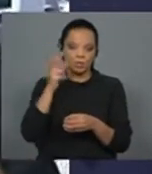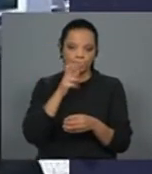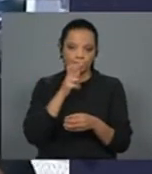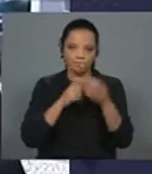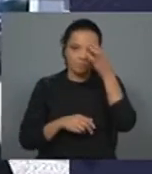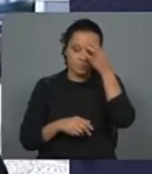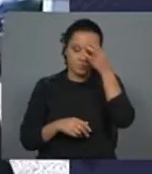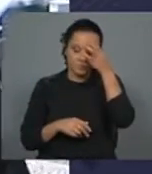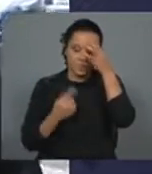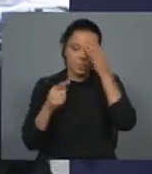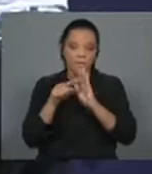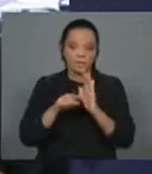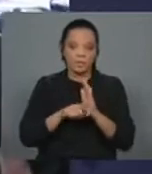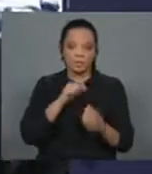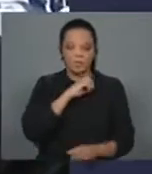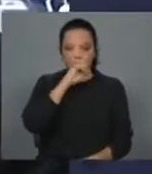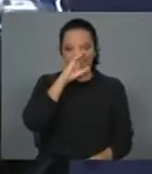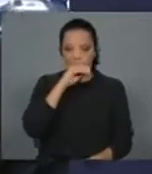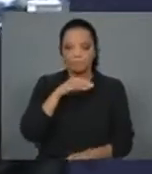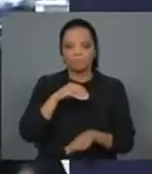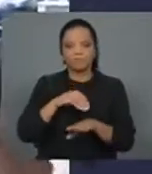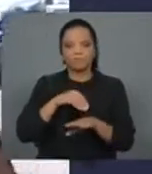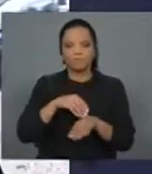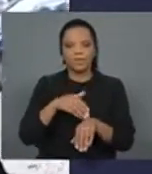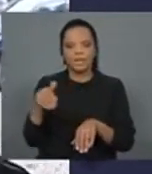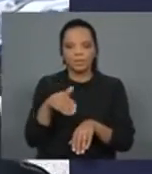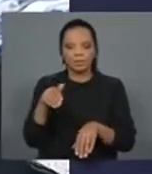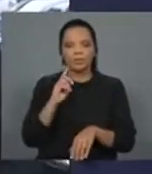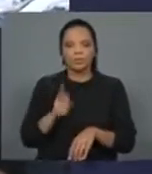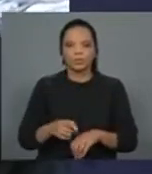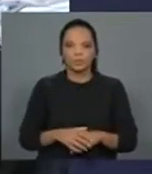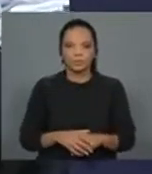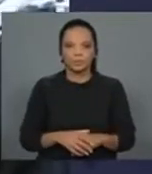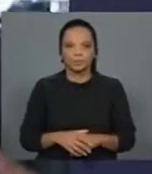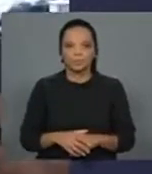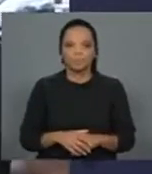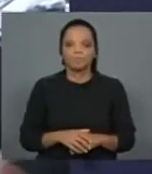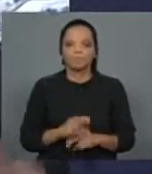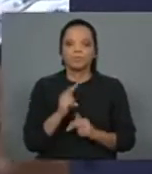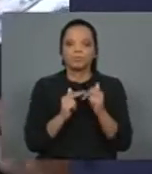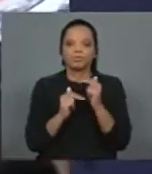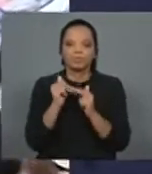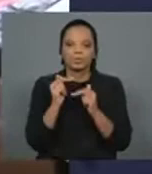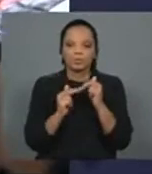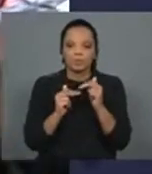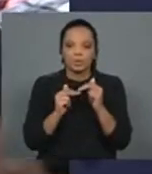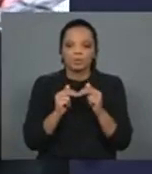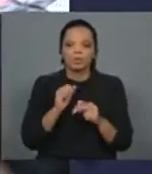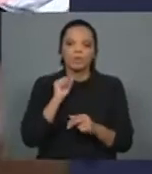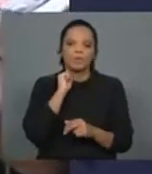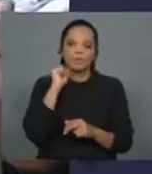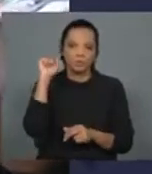medidas que mais impressionou as testemunhas da época foi a construção de um conjunto de forcas